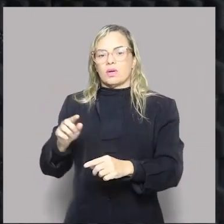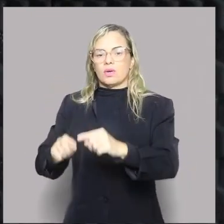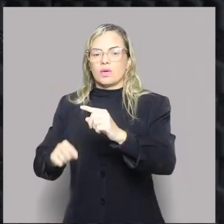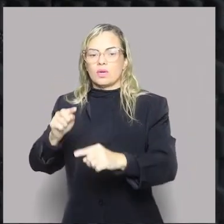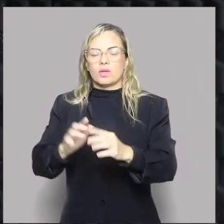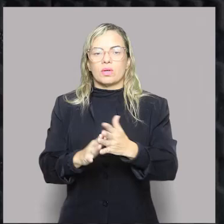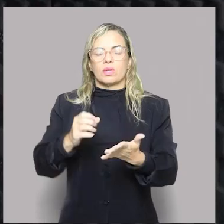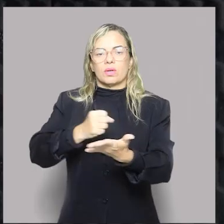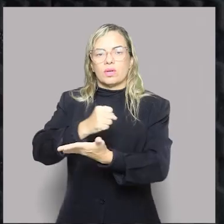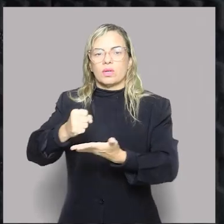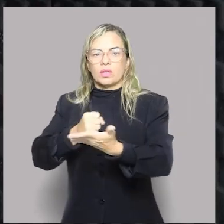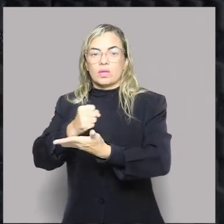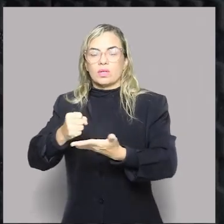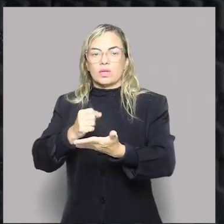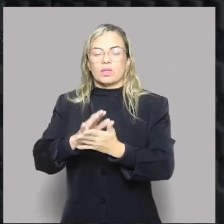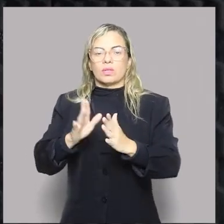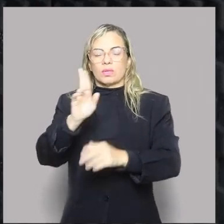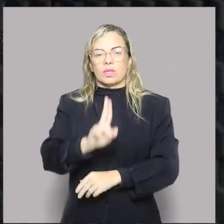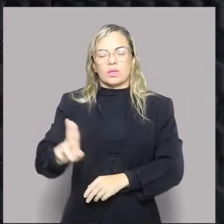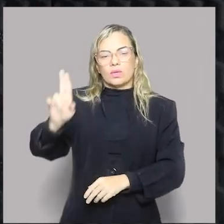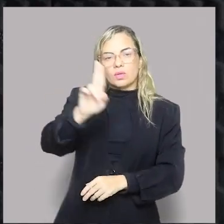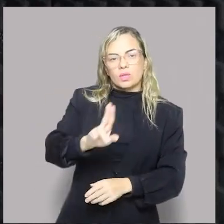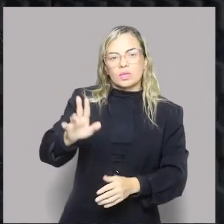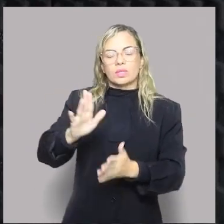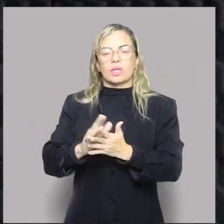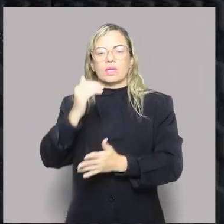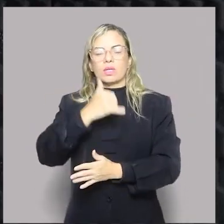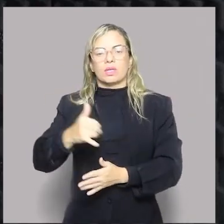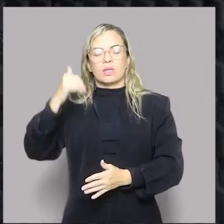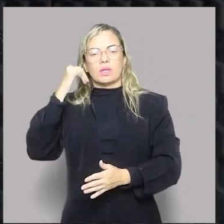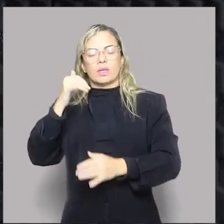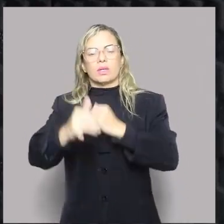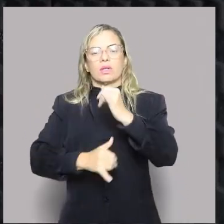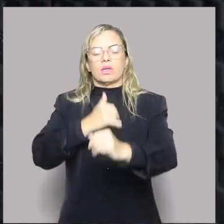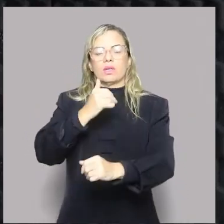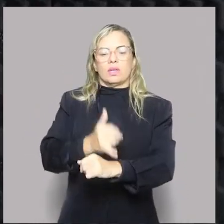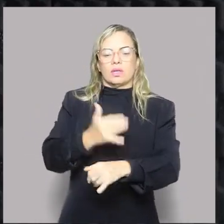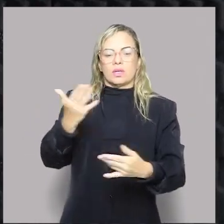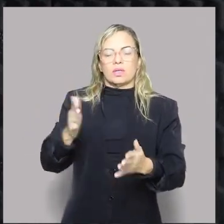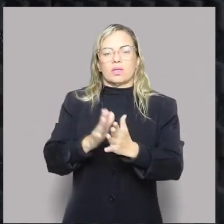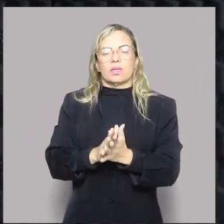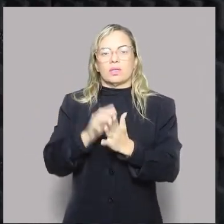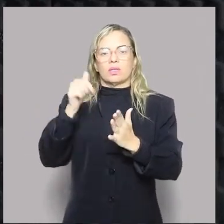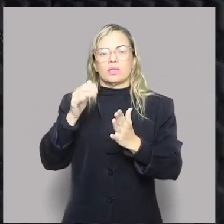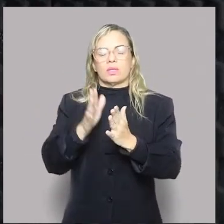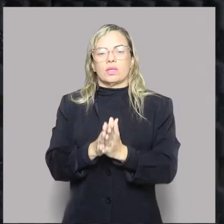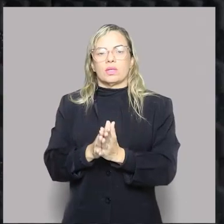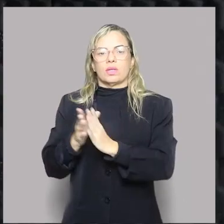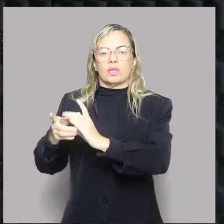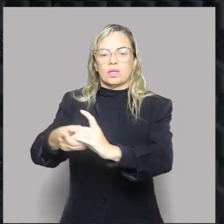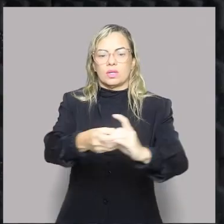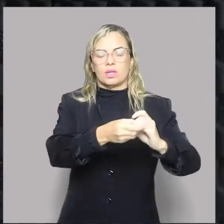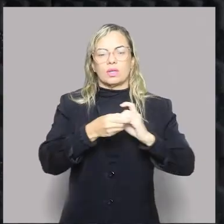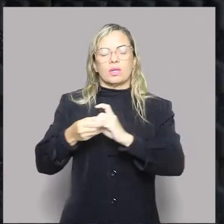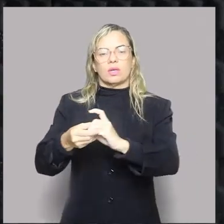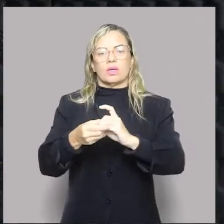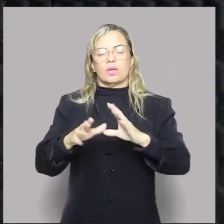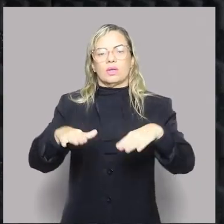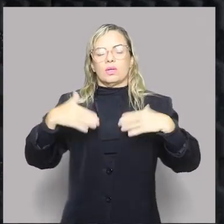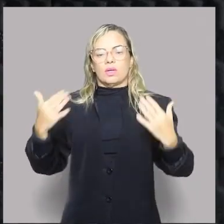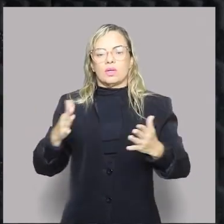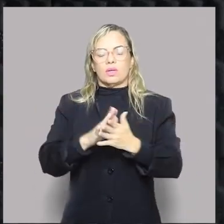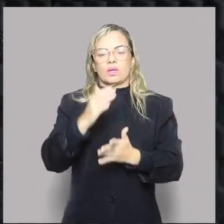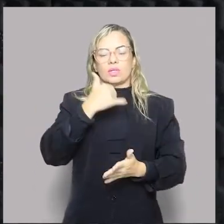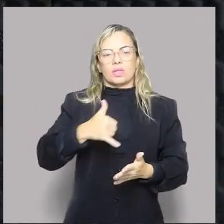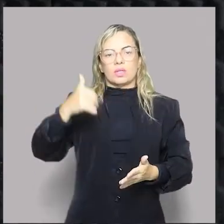divulgados pelo Instituto Brasileiro de Geografia e Estatística, olha só, trouxe um dado. Então, eu já trouxe dois aspectos